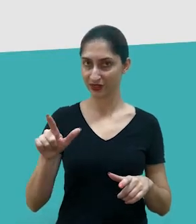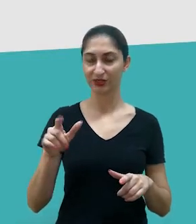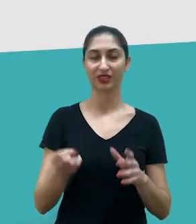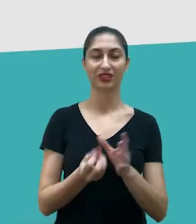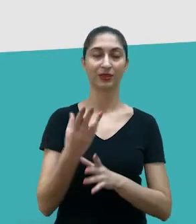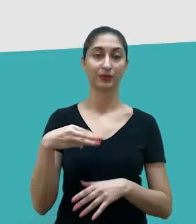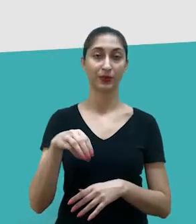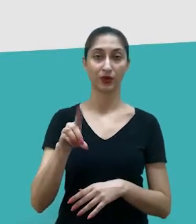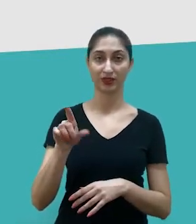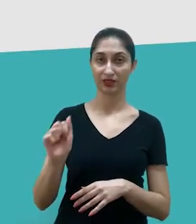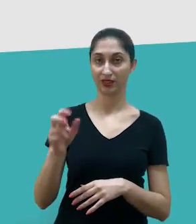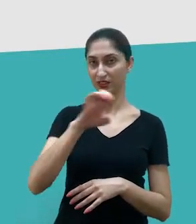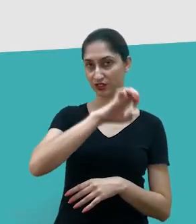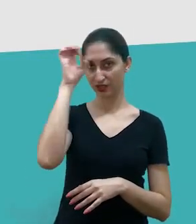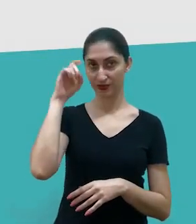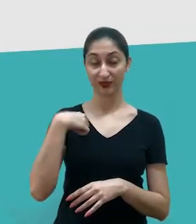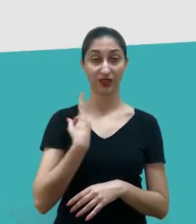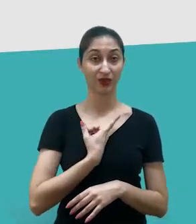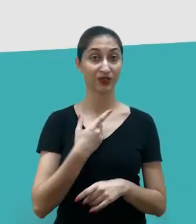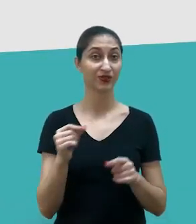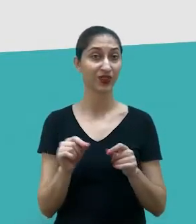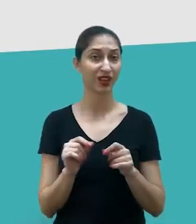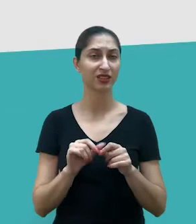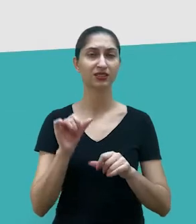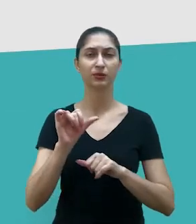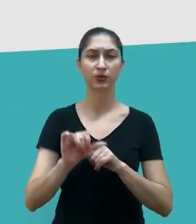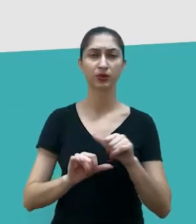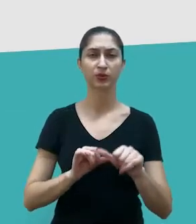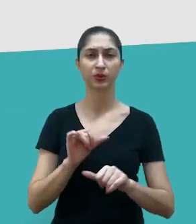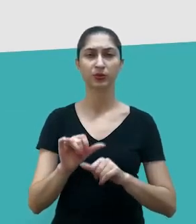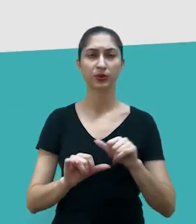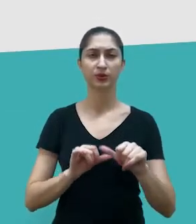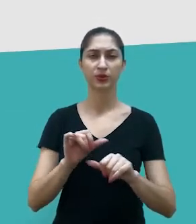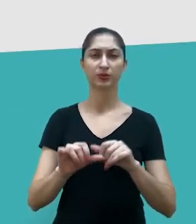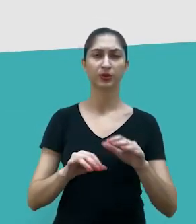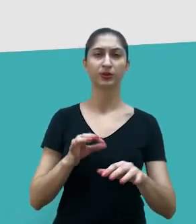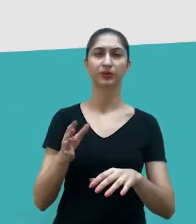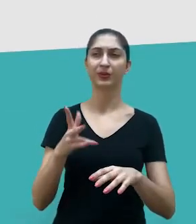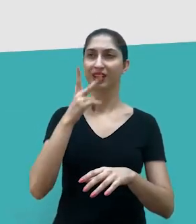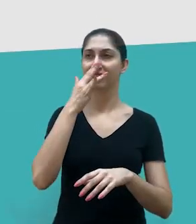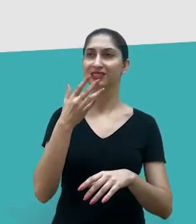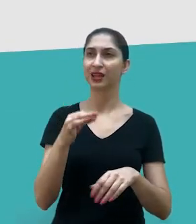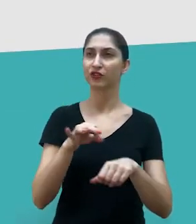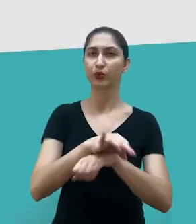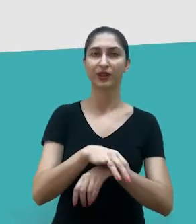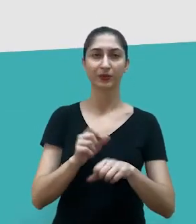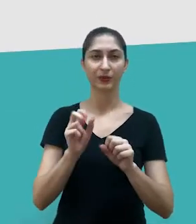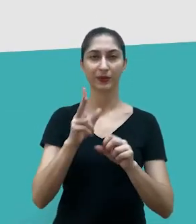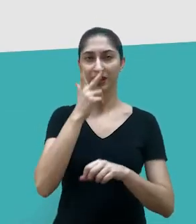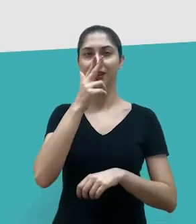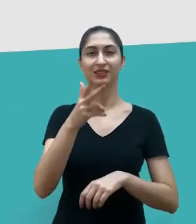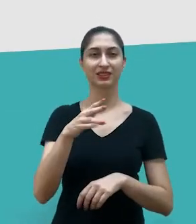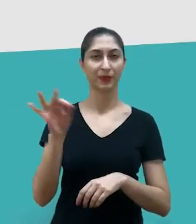ética. Assim, a gente vai fazendo uma pequena rede de formiga ou de abelhas que se transformam